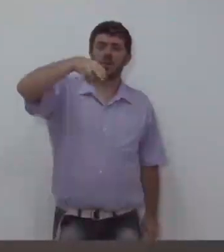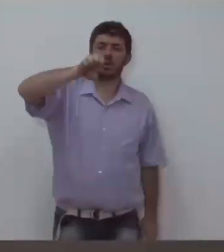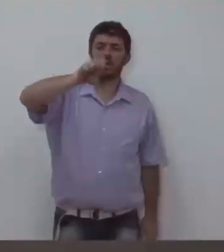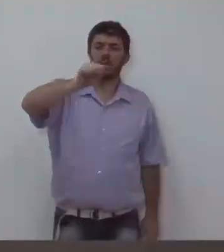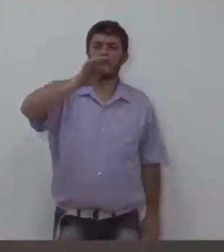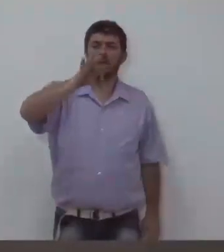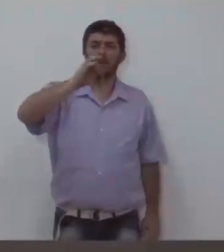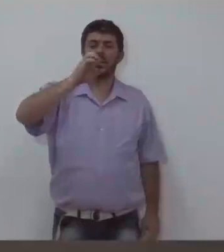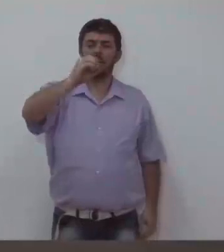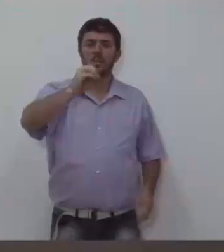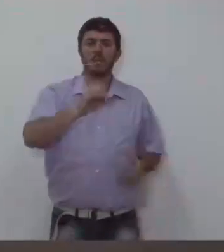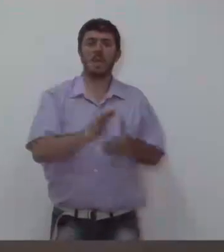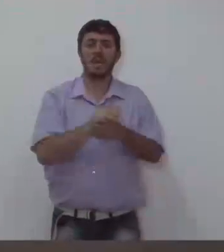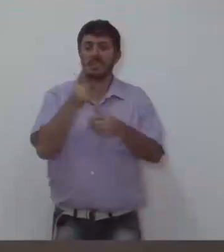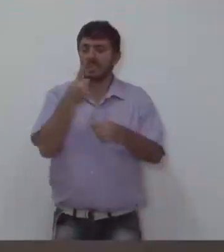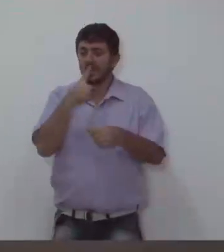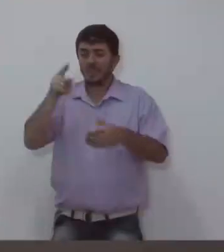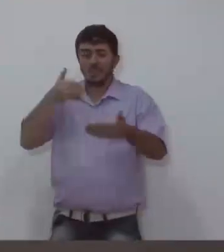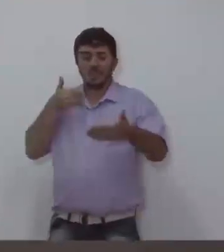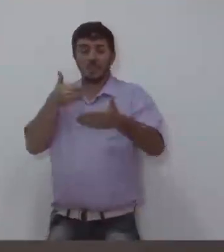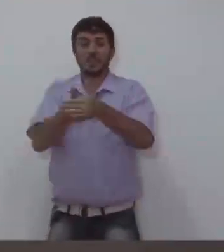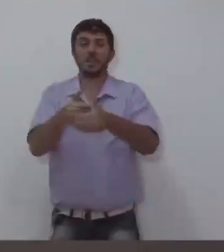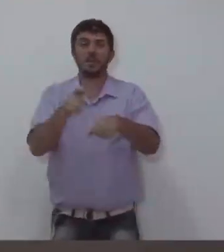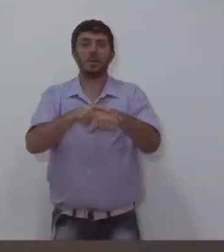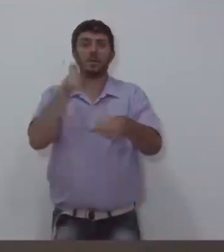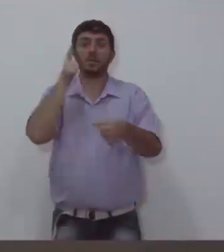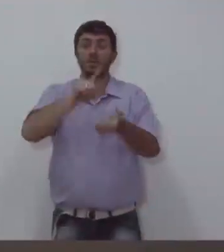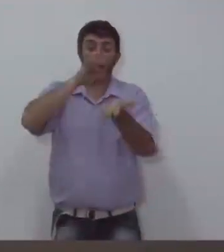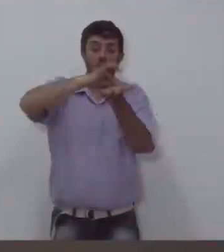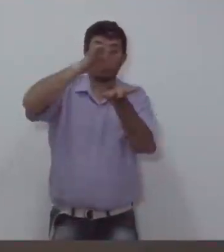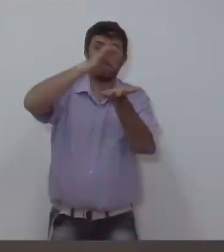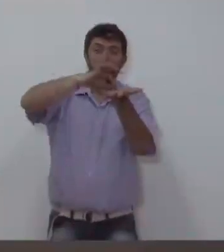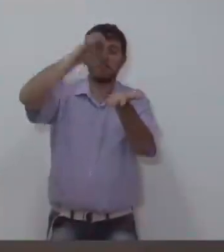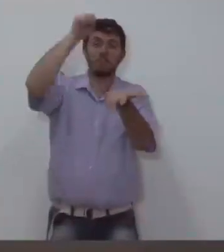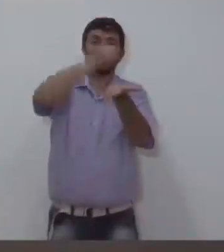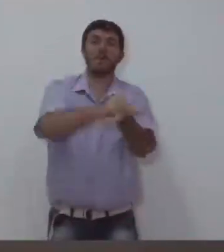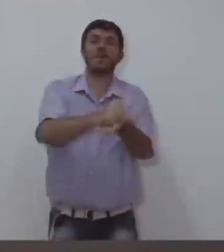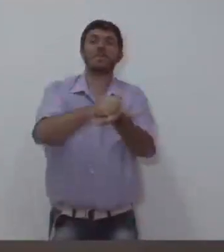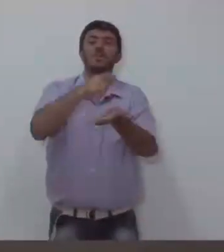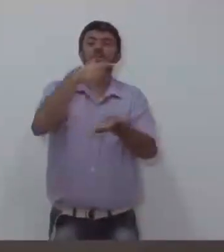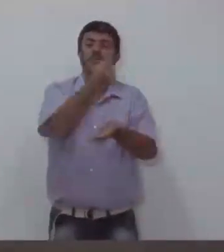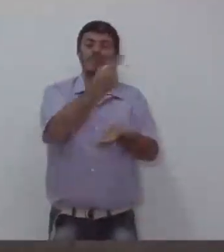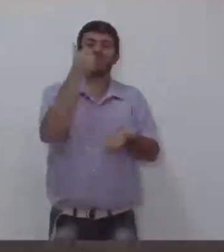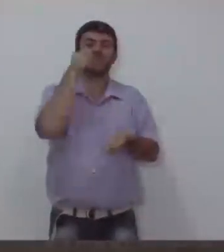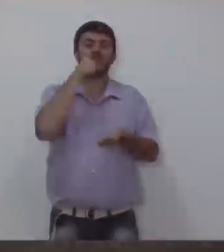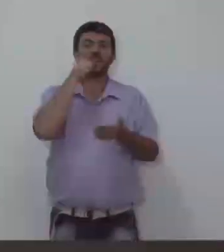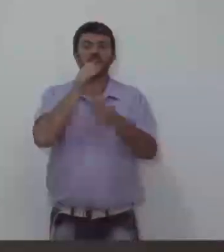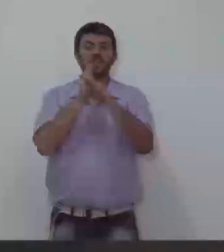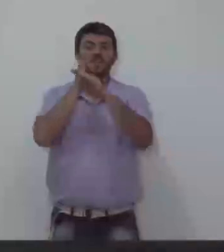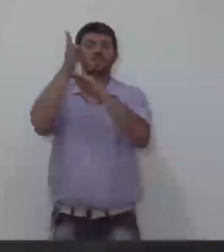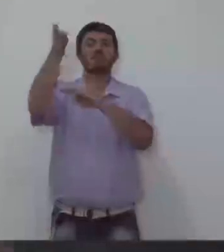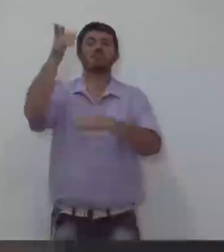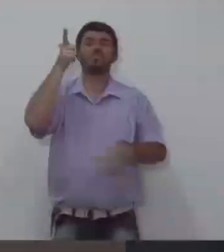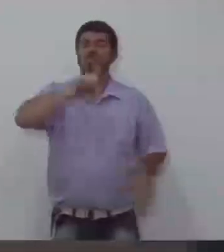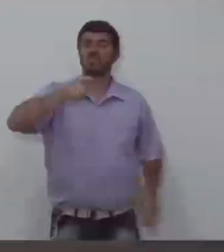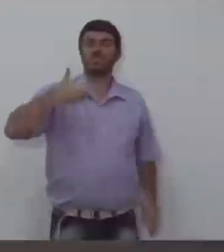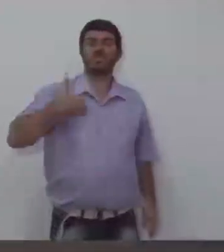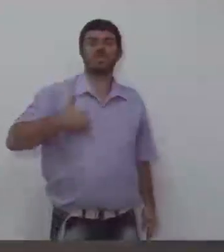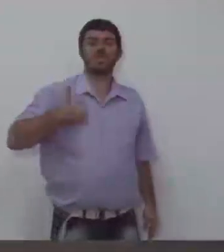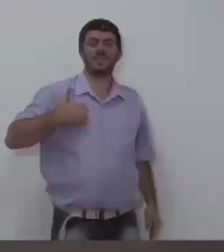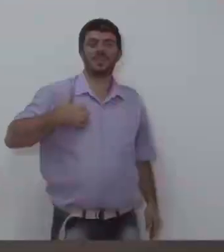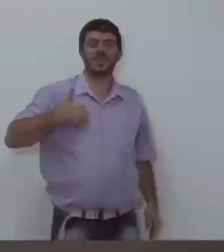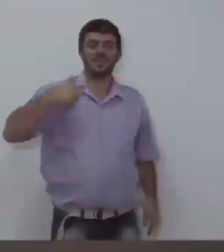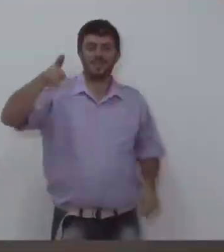com empenho aí inscrever as meninas para poder estar participando desse evento na Argentina. Então,